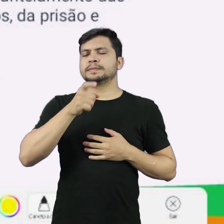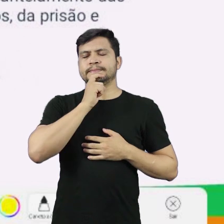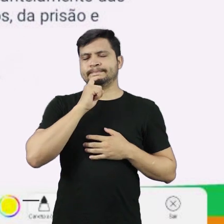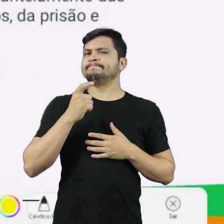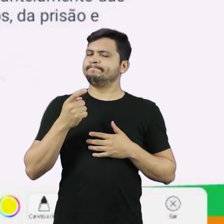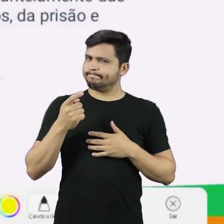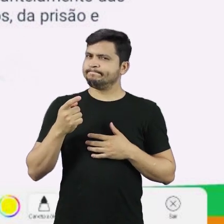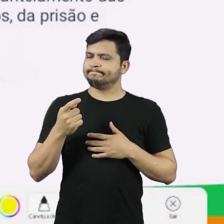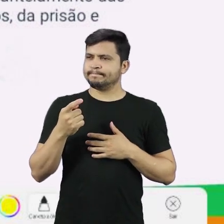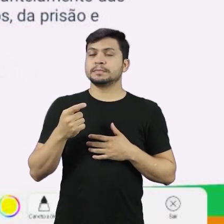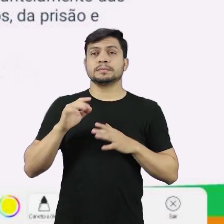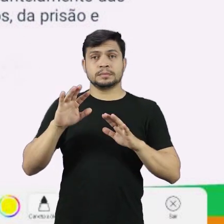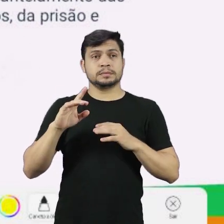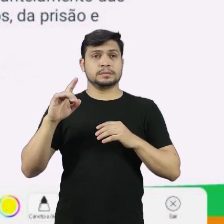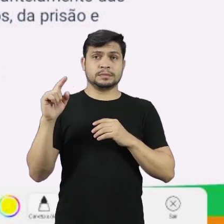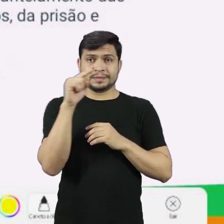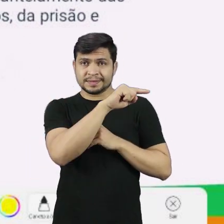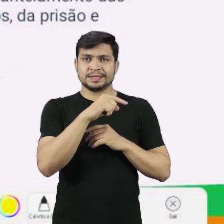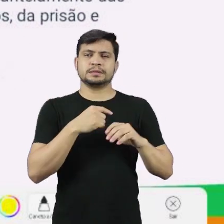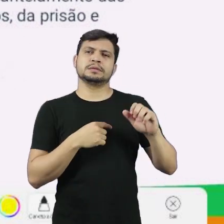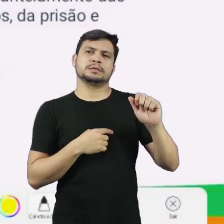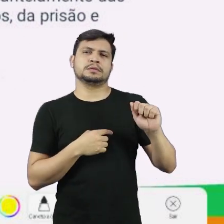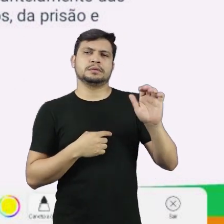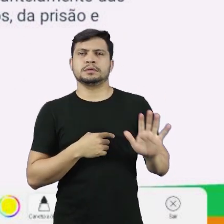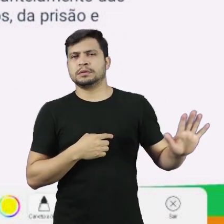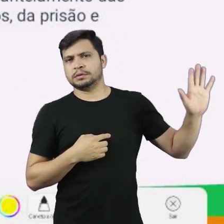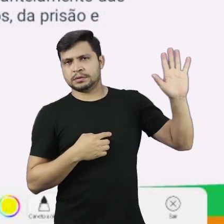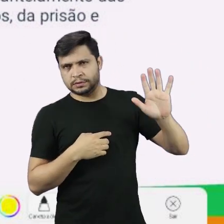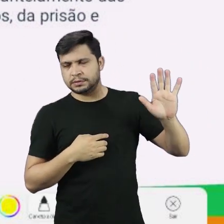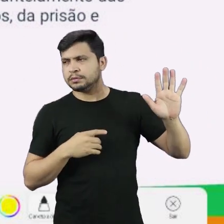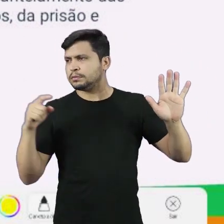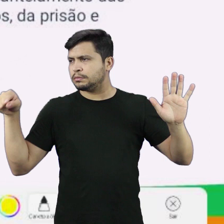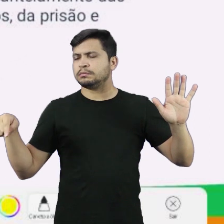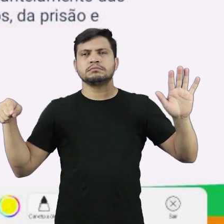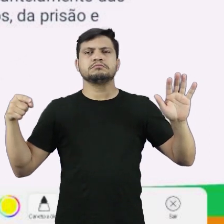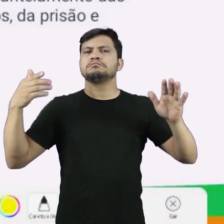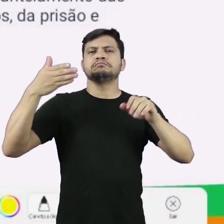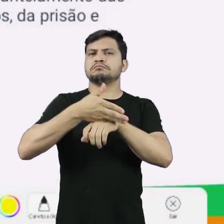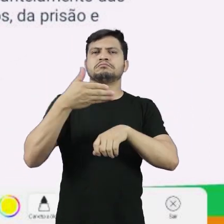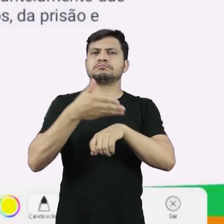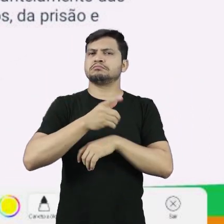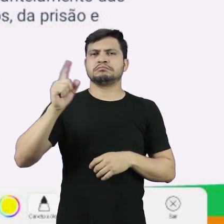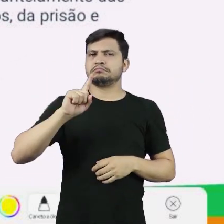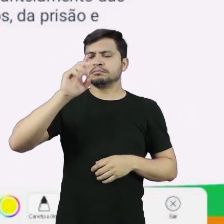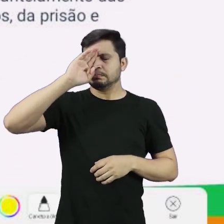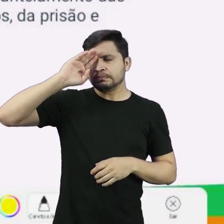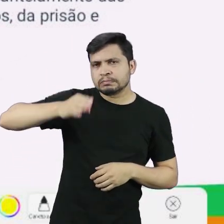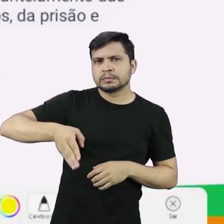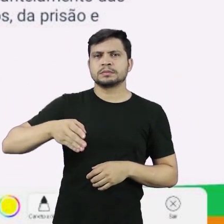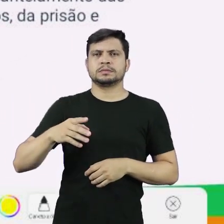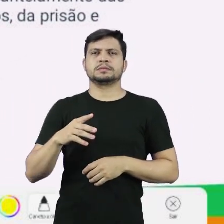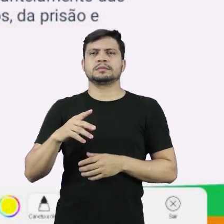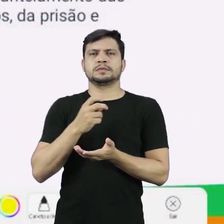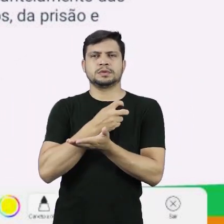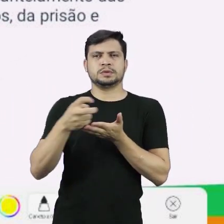estudando, no continente asiático, não participou diretamente dos golpes militares ocorridos nesta época na